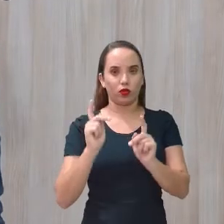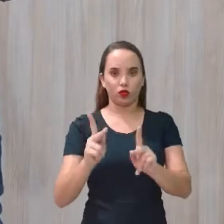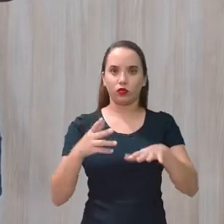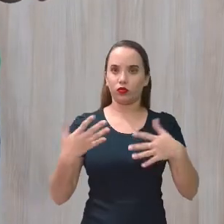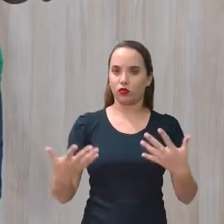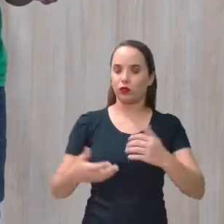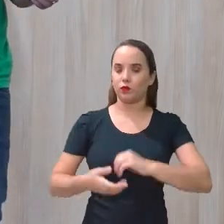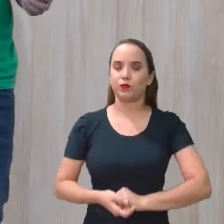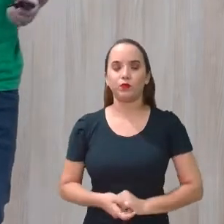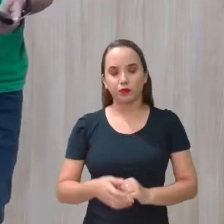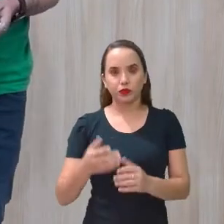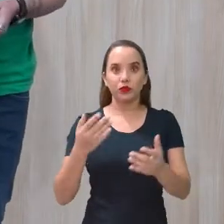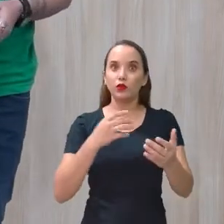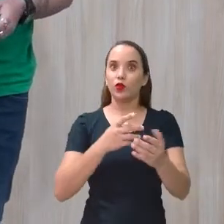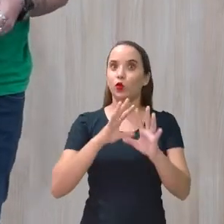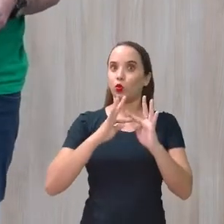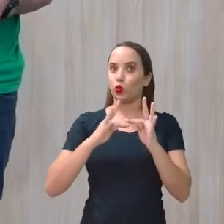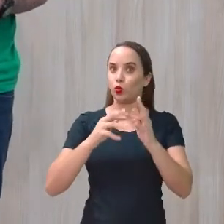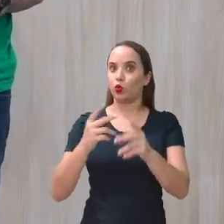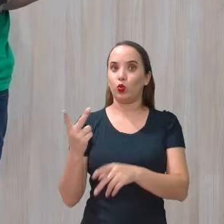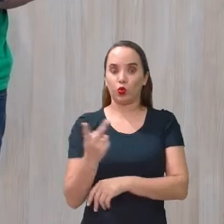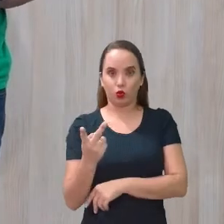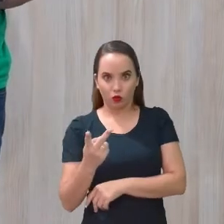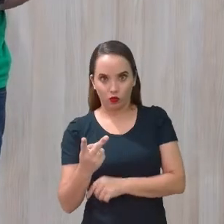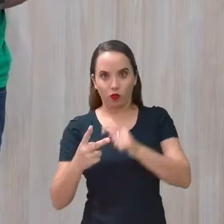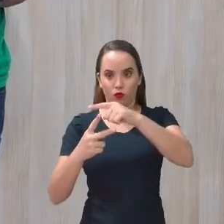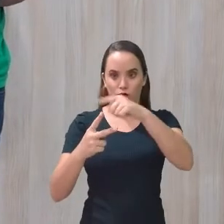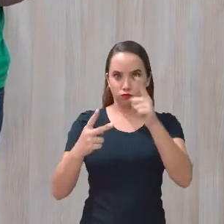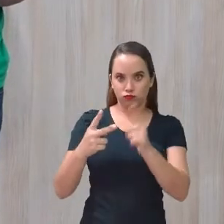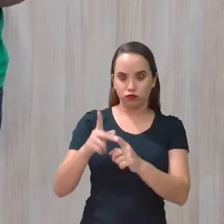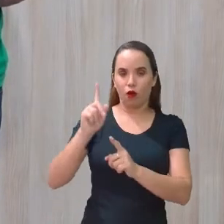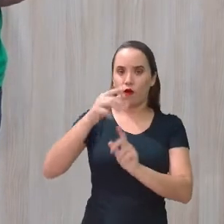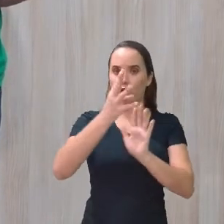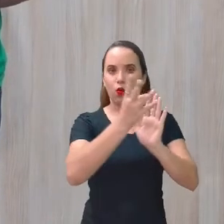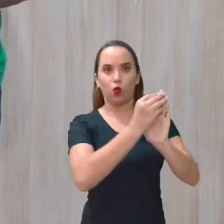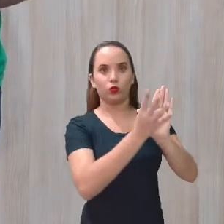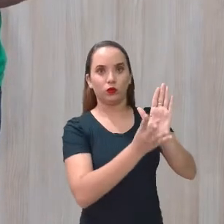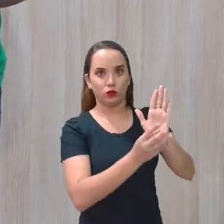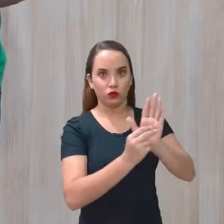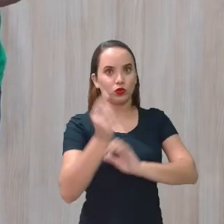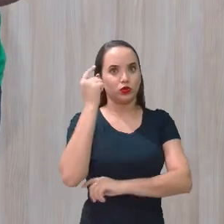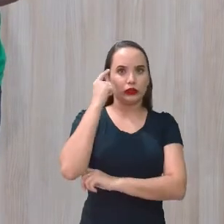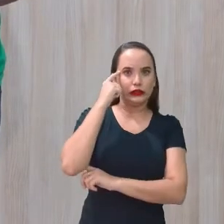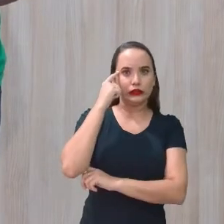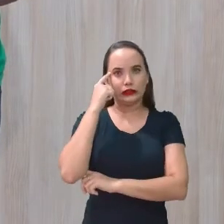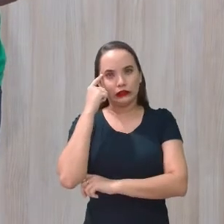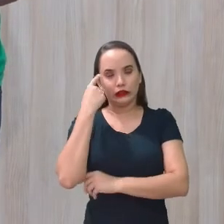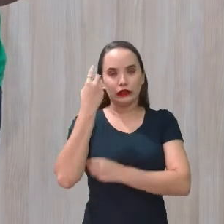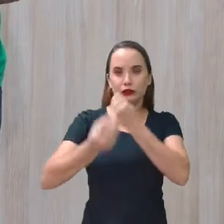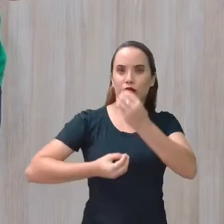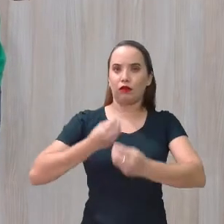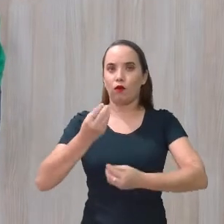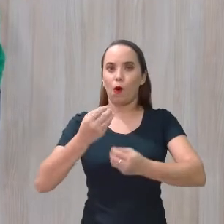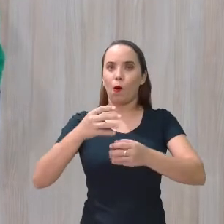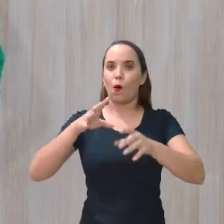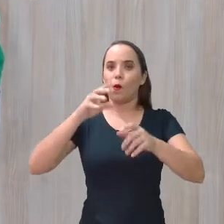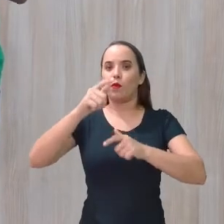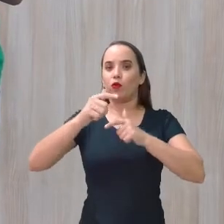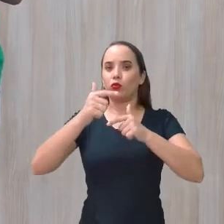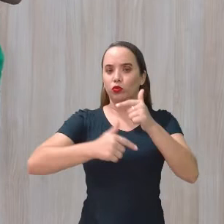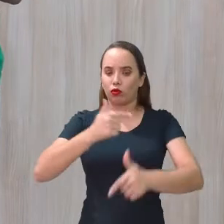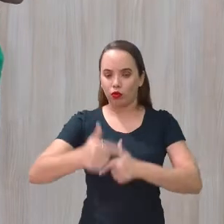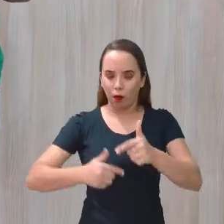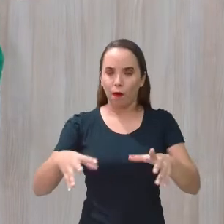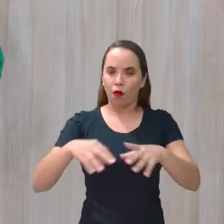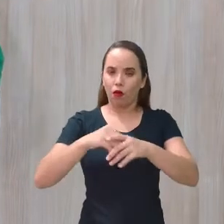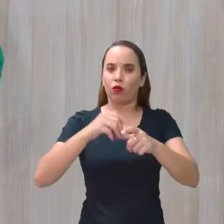que tanto a aula anterior quanto essa, a gente está trazendo um conceito, a ideia desses elementos matemáticos, para que na